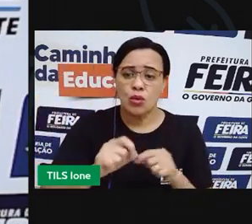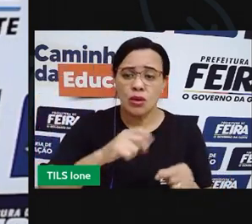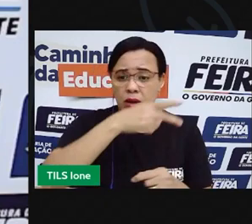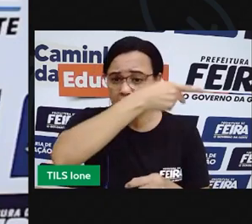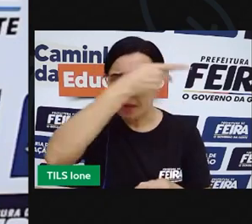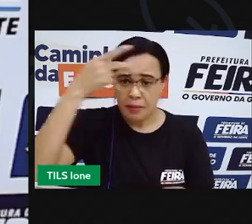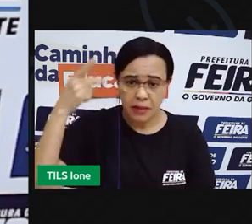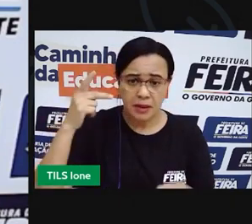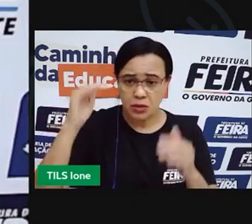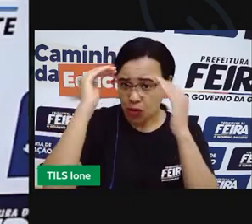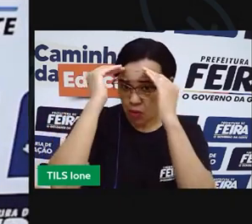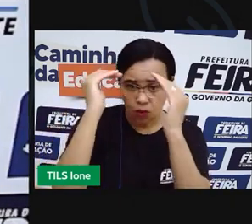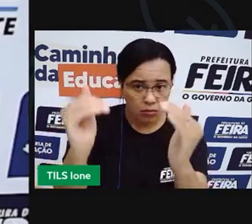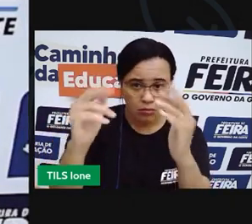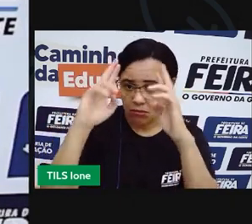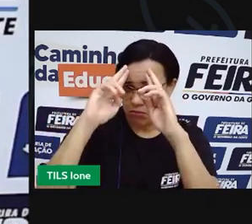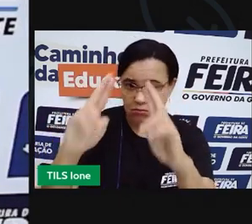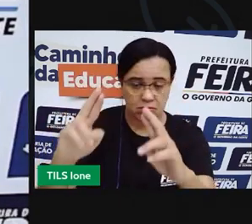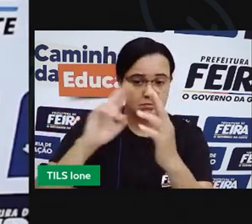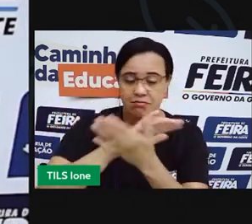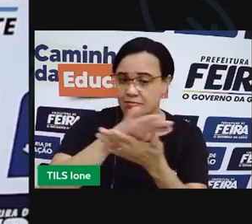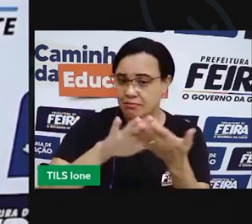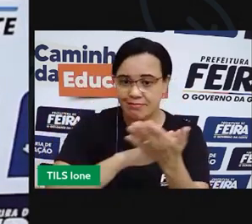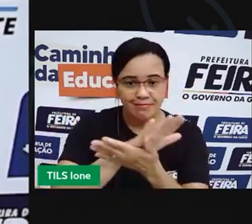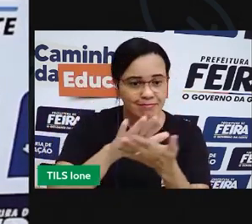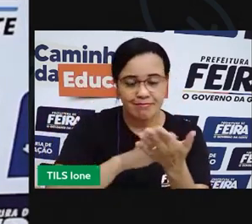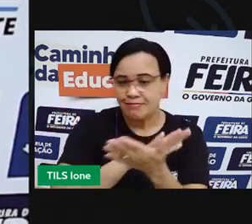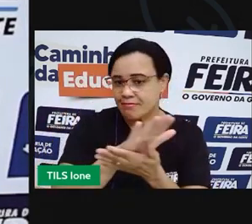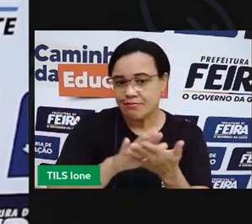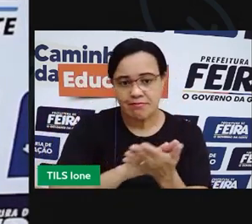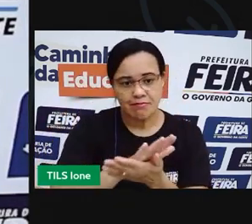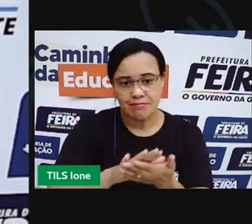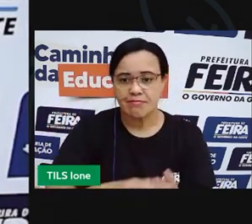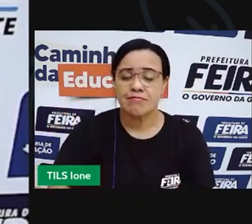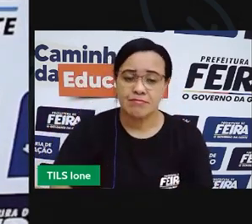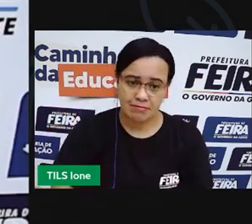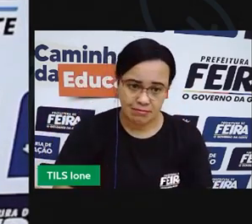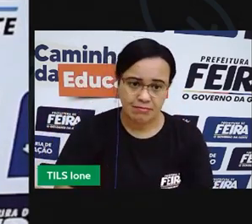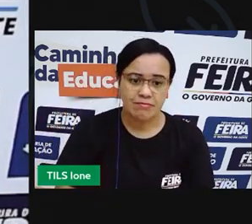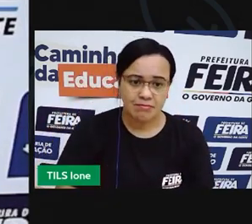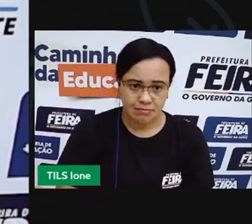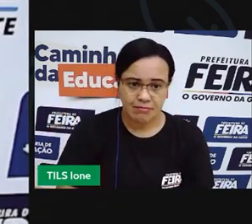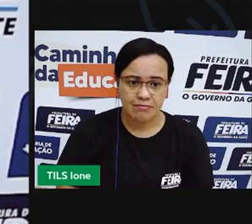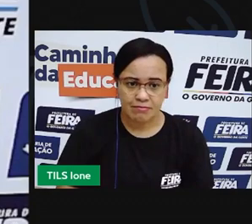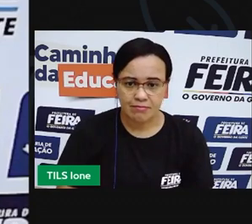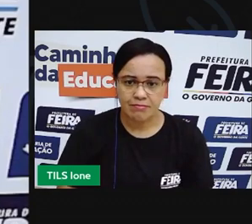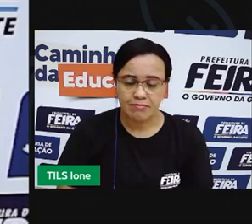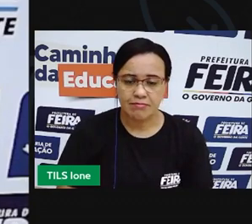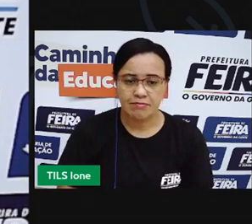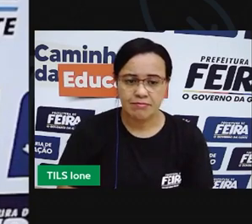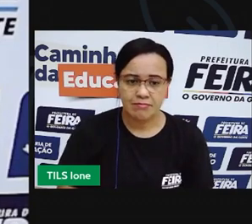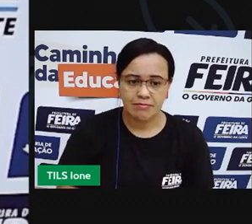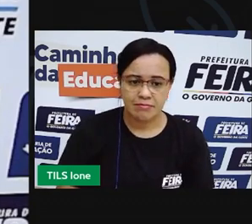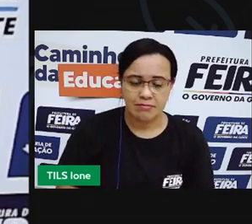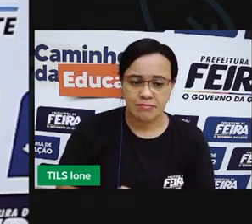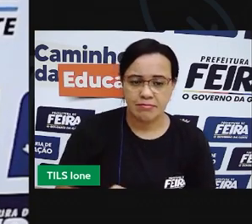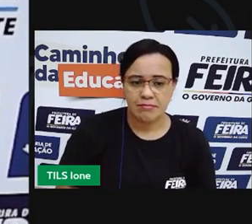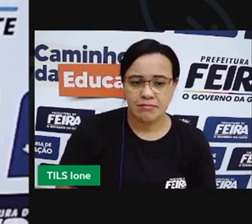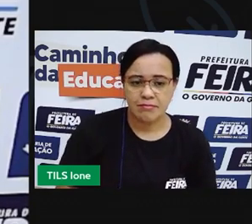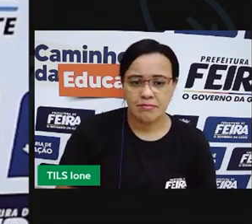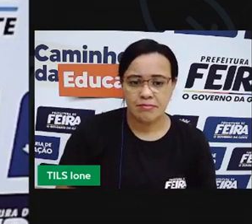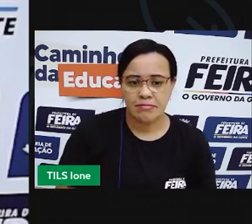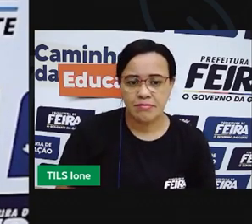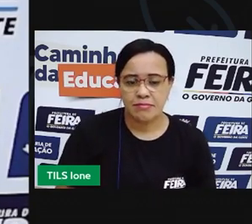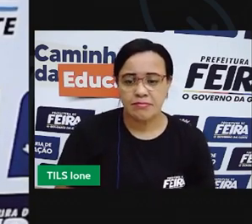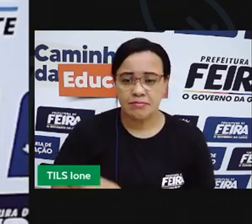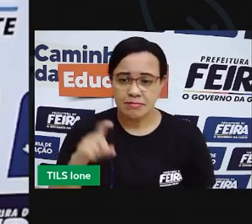acabam não cumprindo a lei e acabam perdendo ali metade do investimento financeiro para comprar os